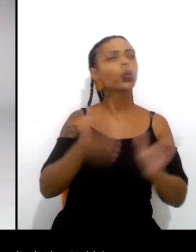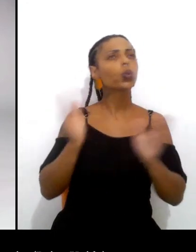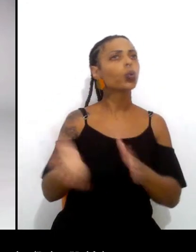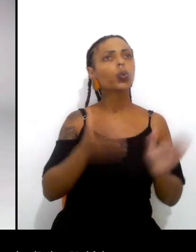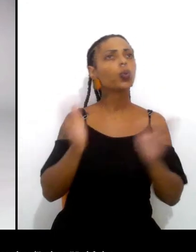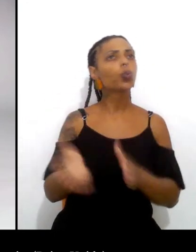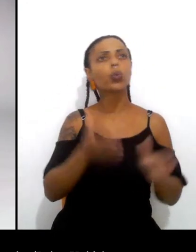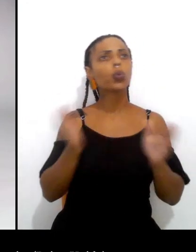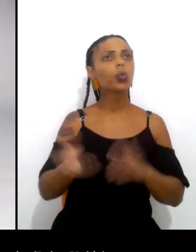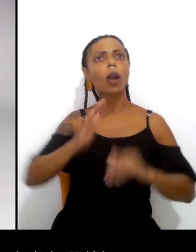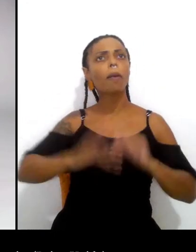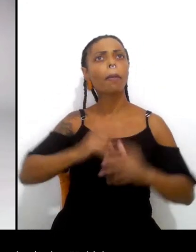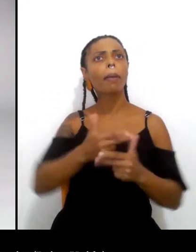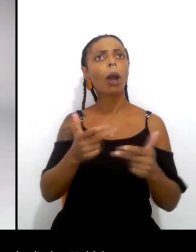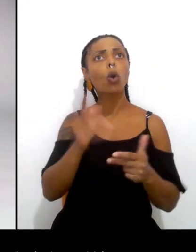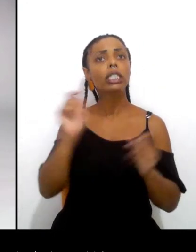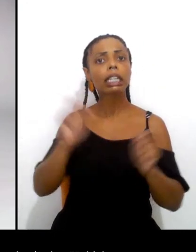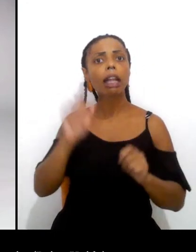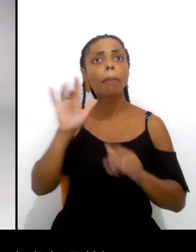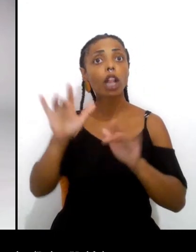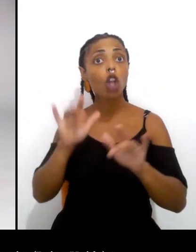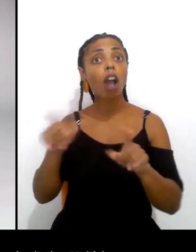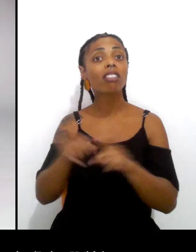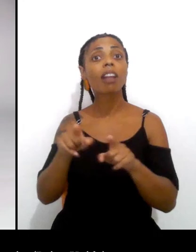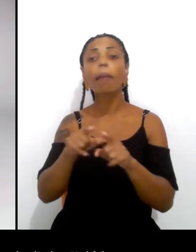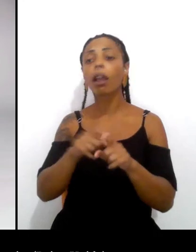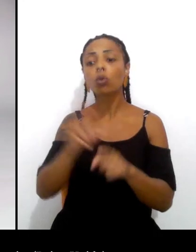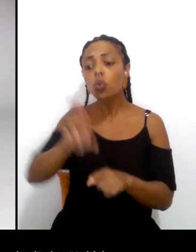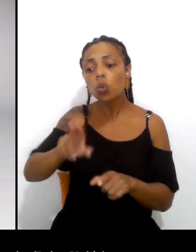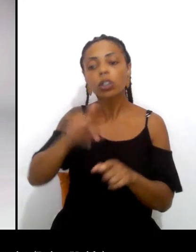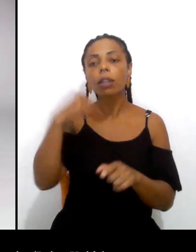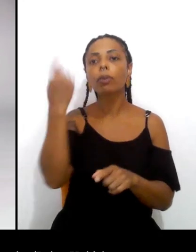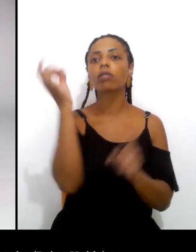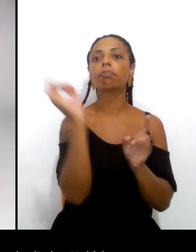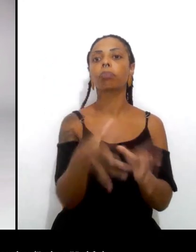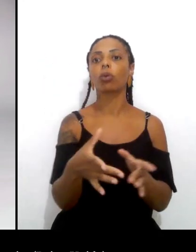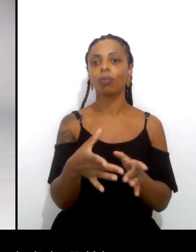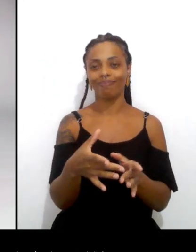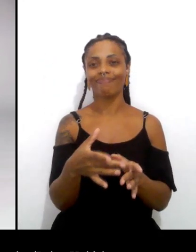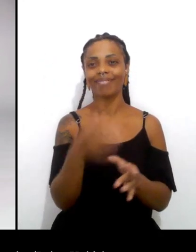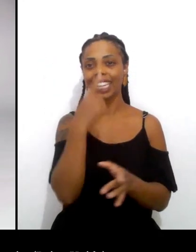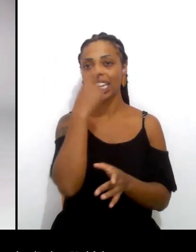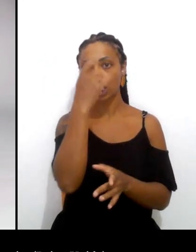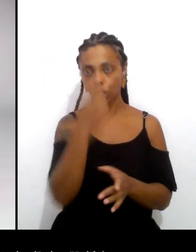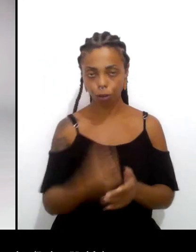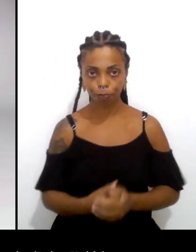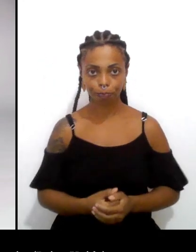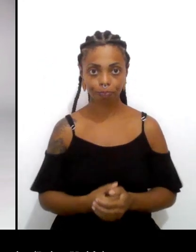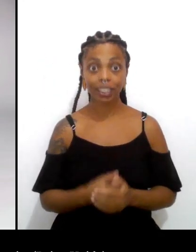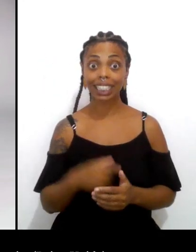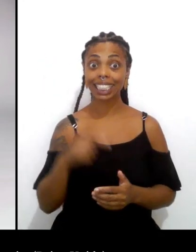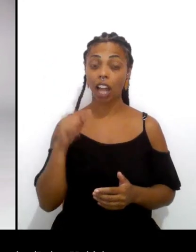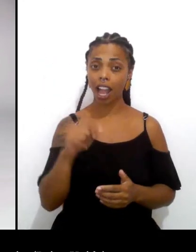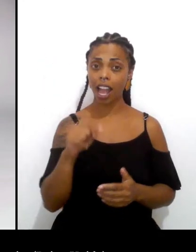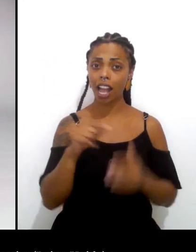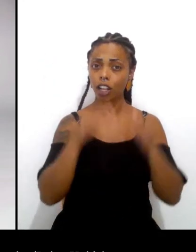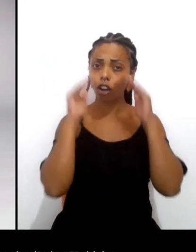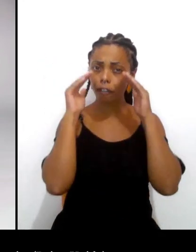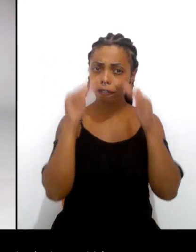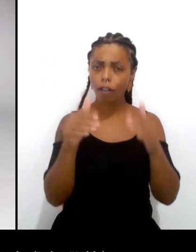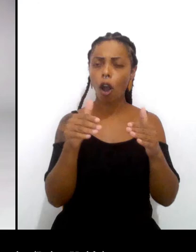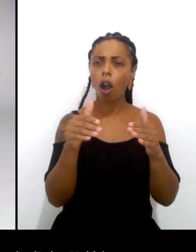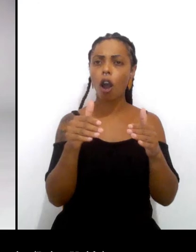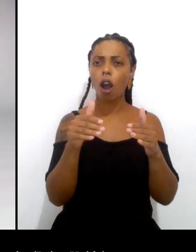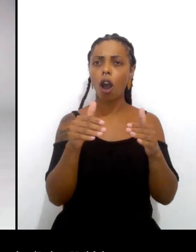coisas tangíveis e descartáveis esse foco materialista uma justificativa para ter